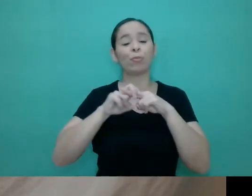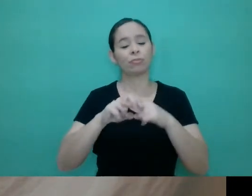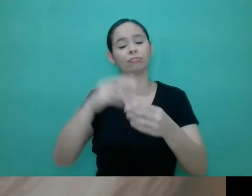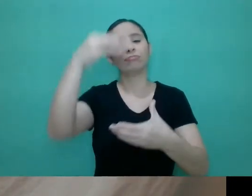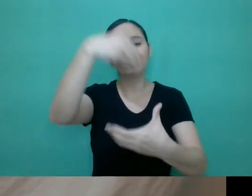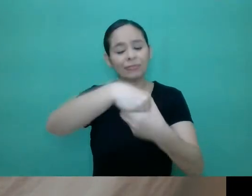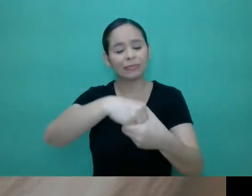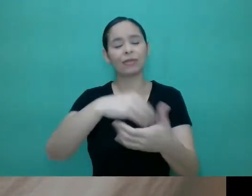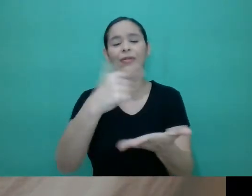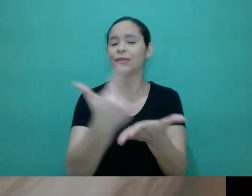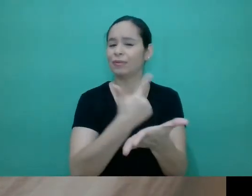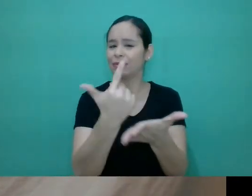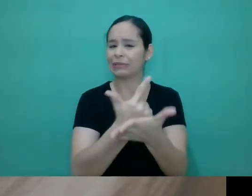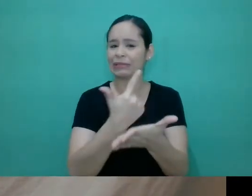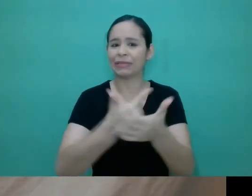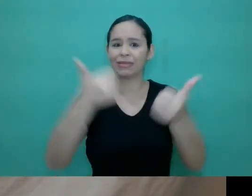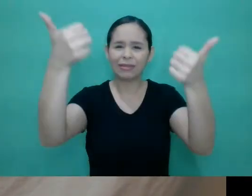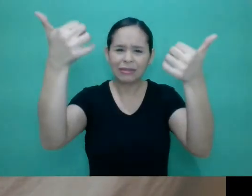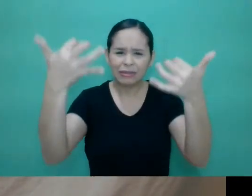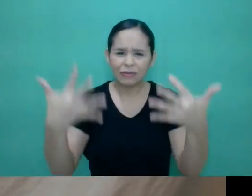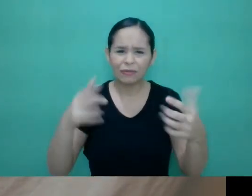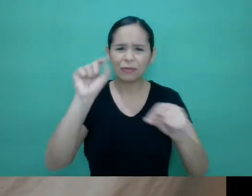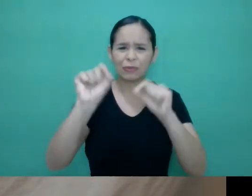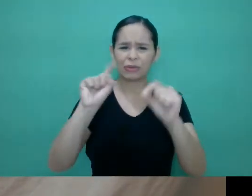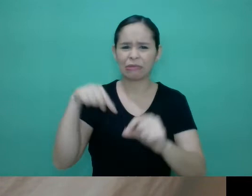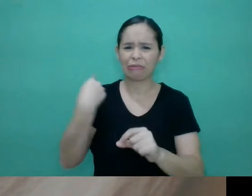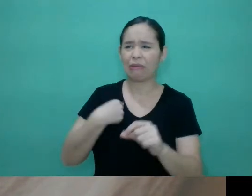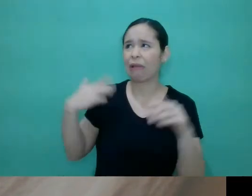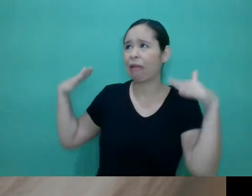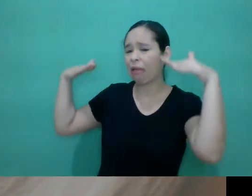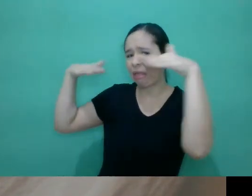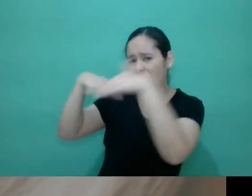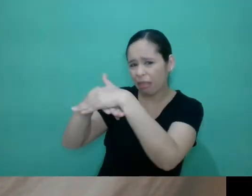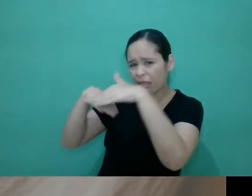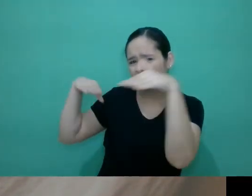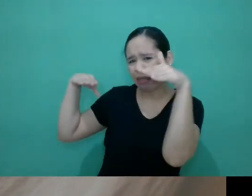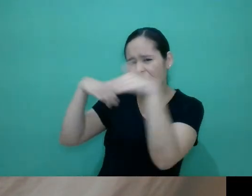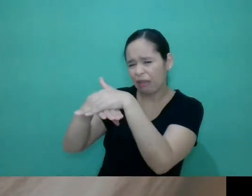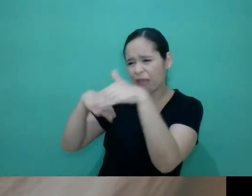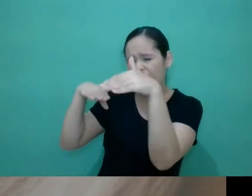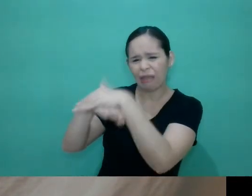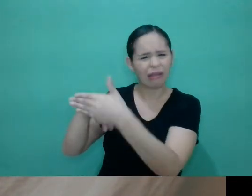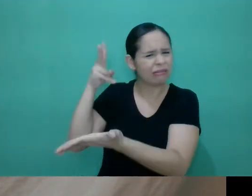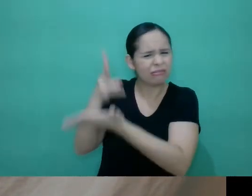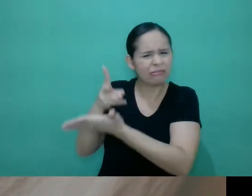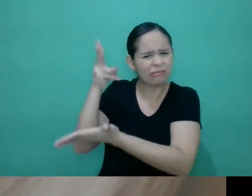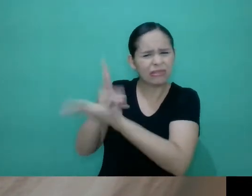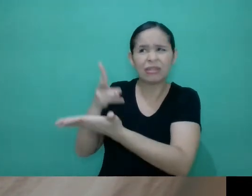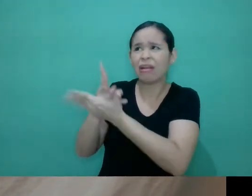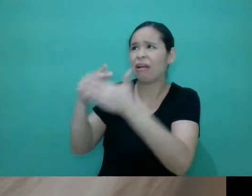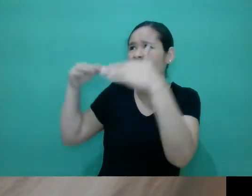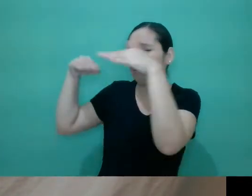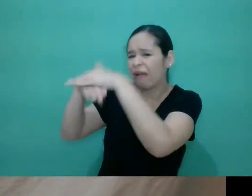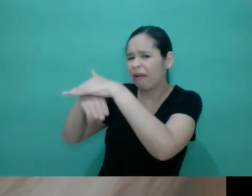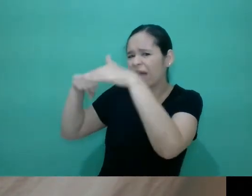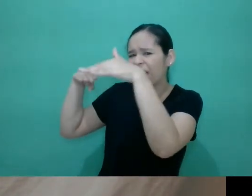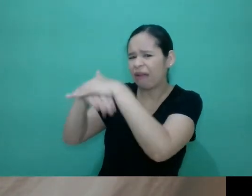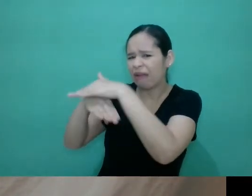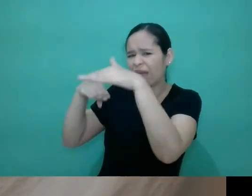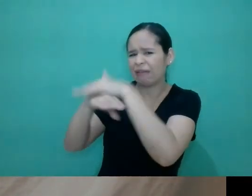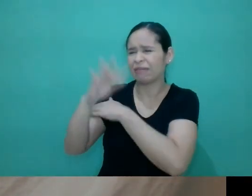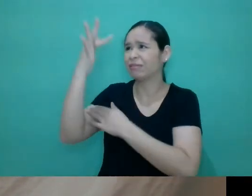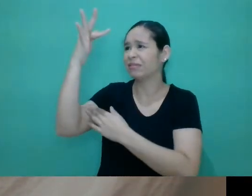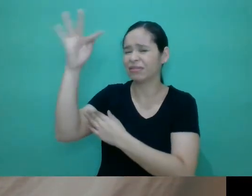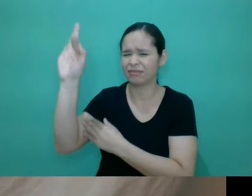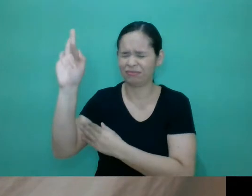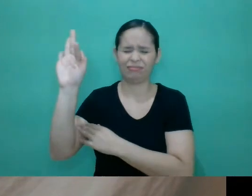postura martiniquense como os filhos submissos da França, né, em que se inclinam sempre para as posturas coloniais francesas.